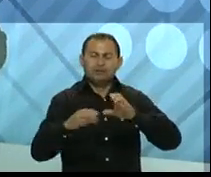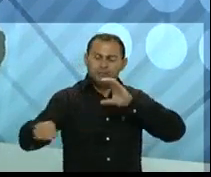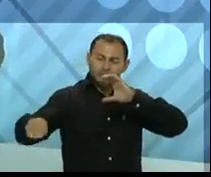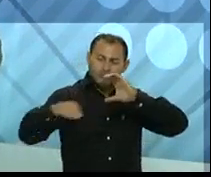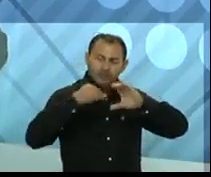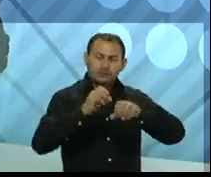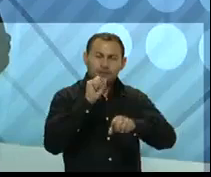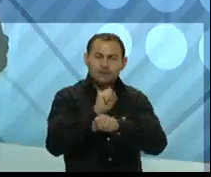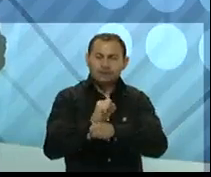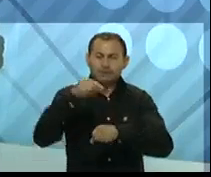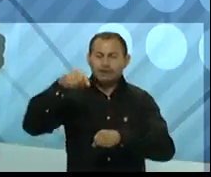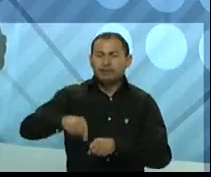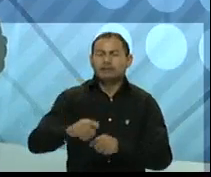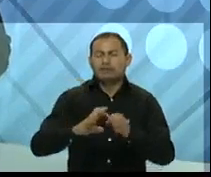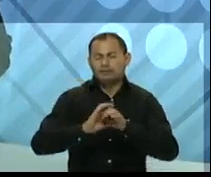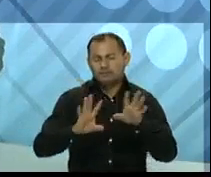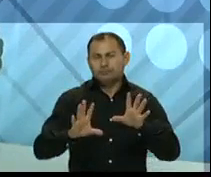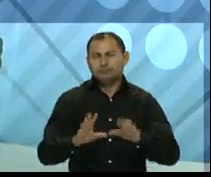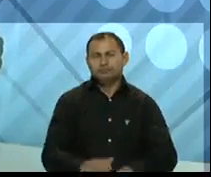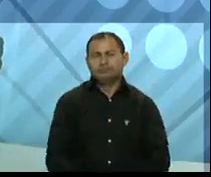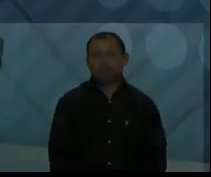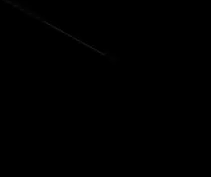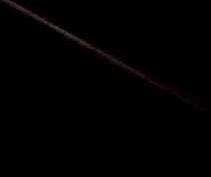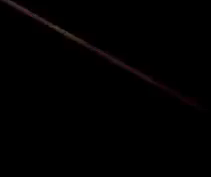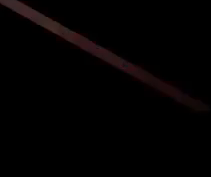Encaminhe, que eu estou aqui à disposição.